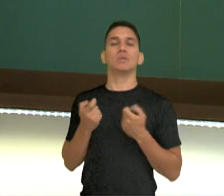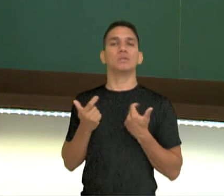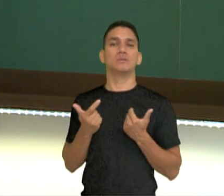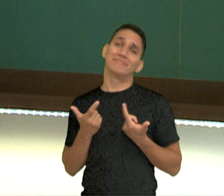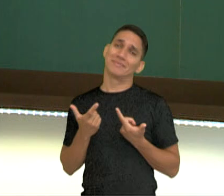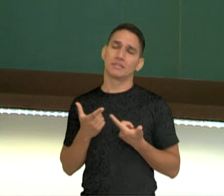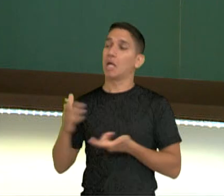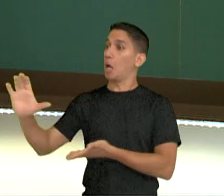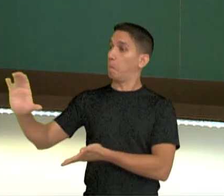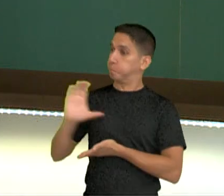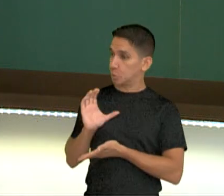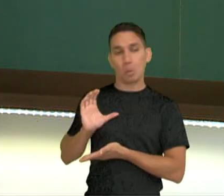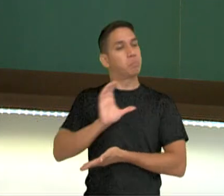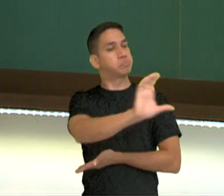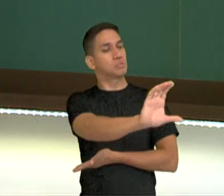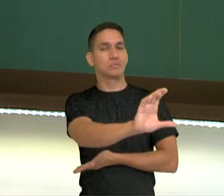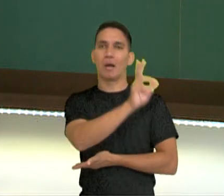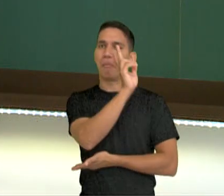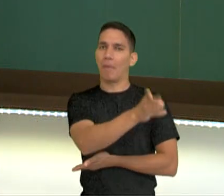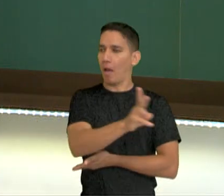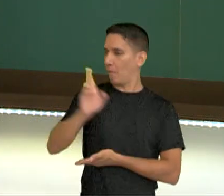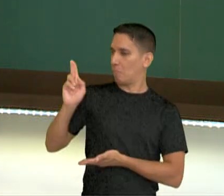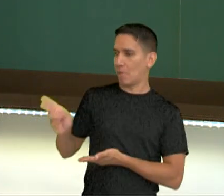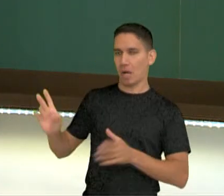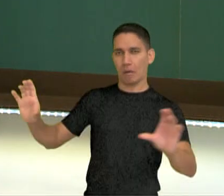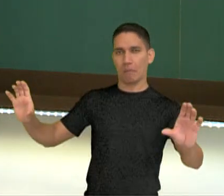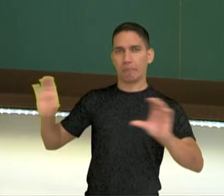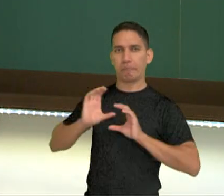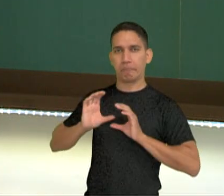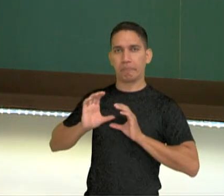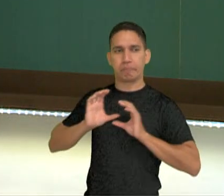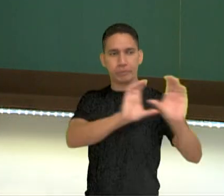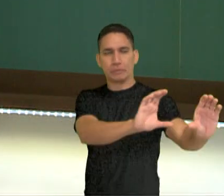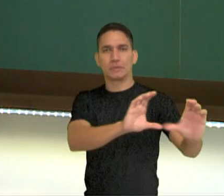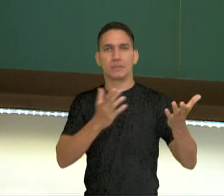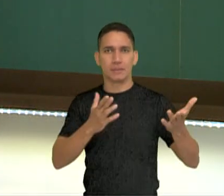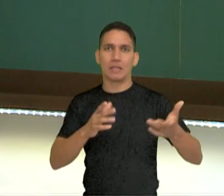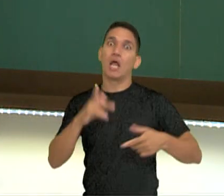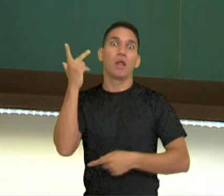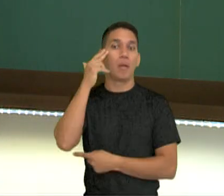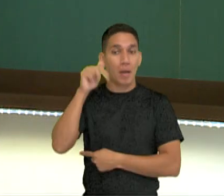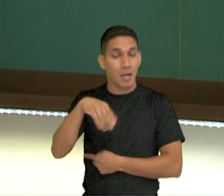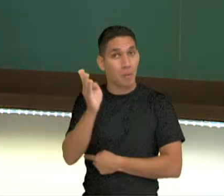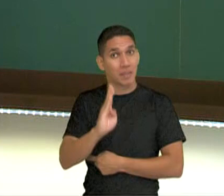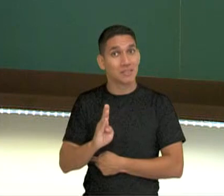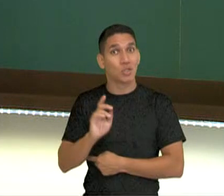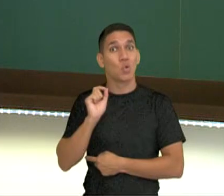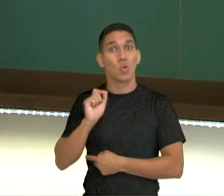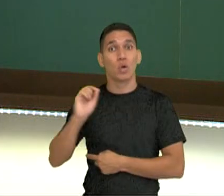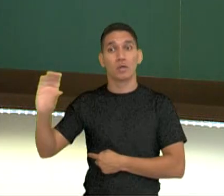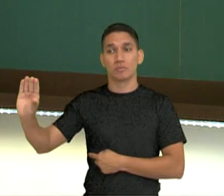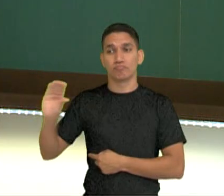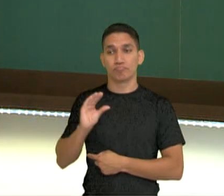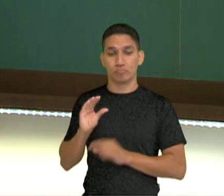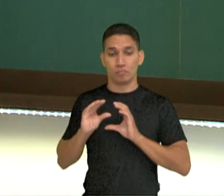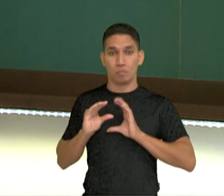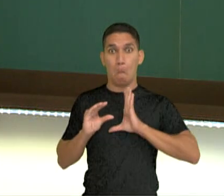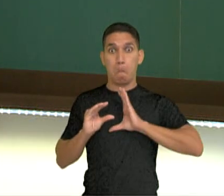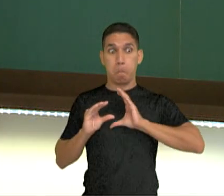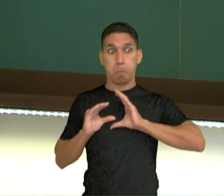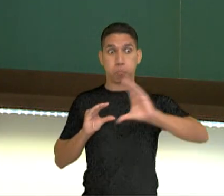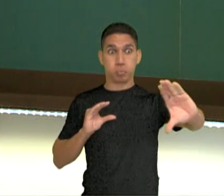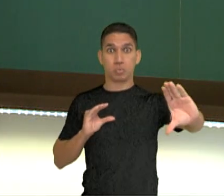tudo que recebe. E às vezes, é muito comum aqui no Brasil, as pessoas gastarem ainda mais do que recebem. E